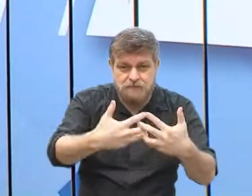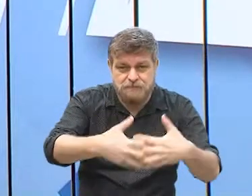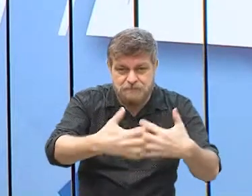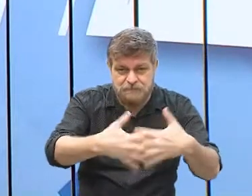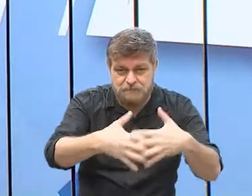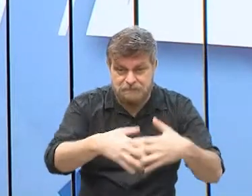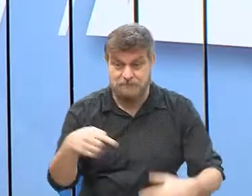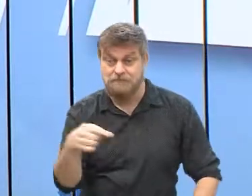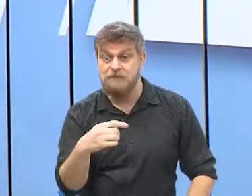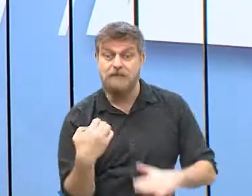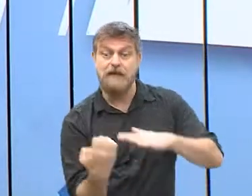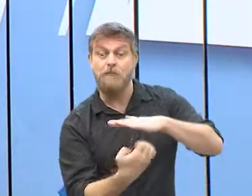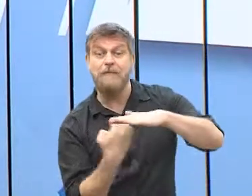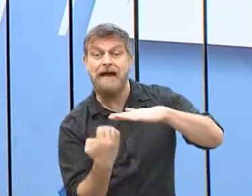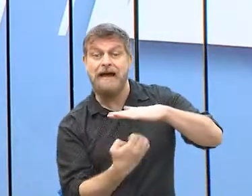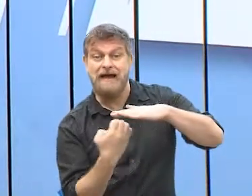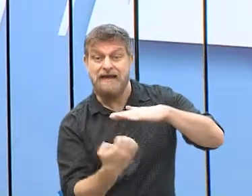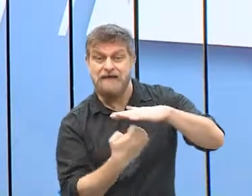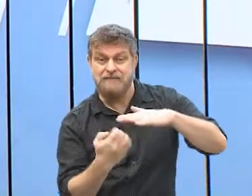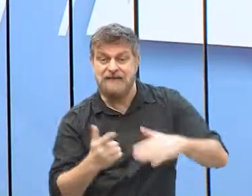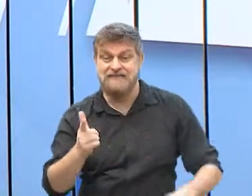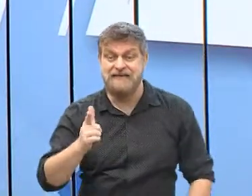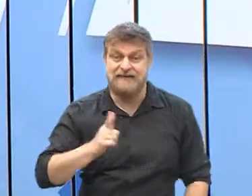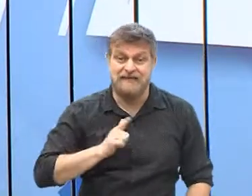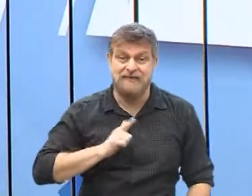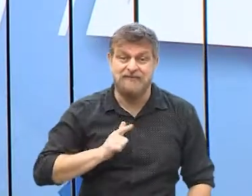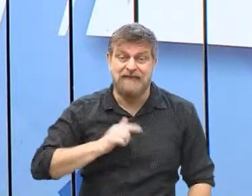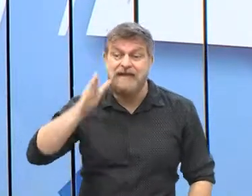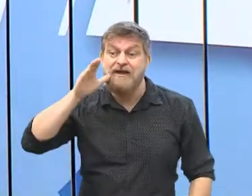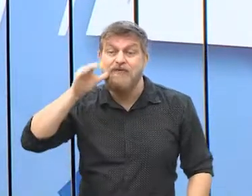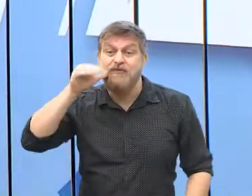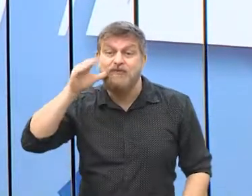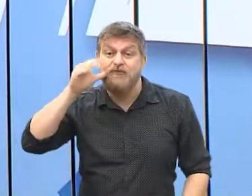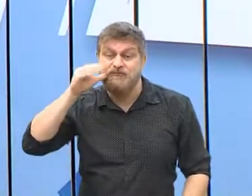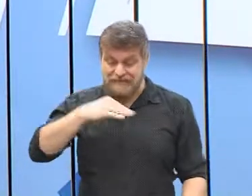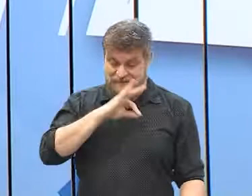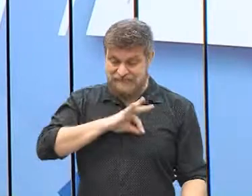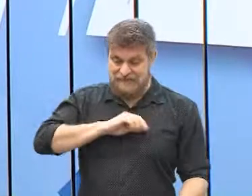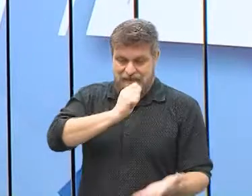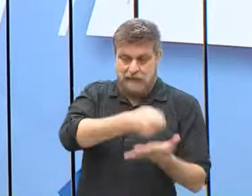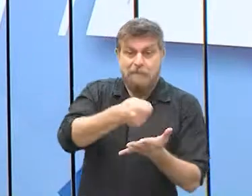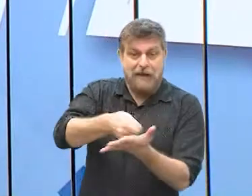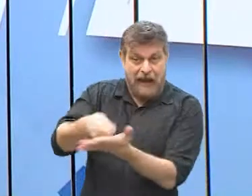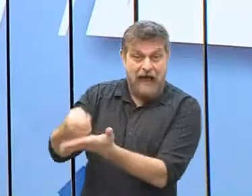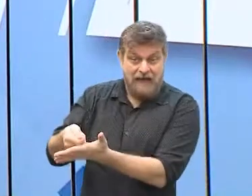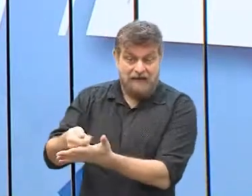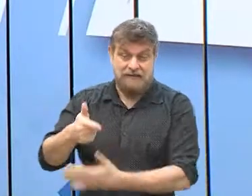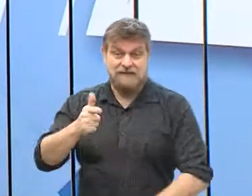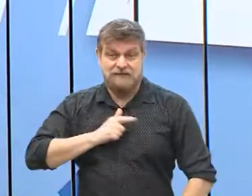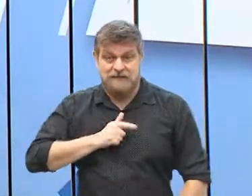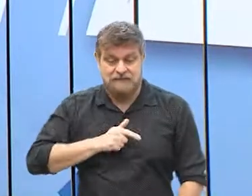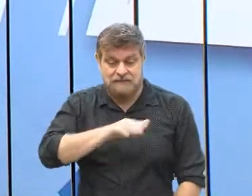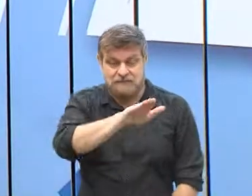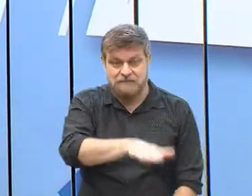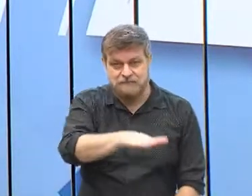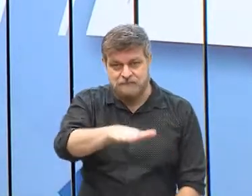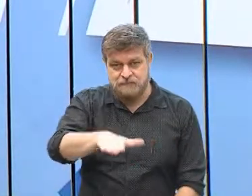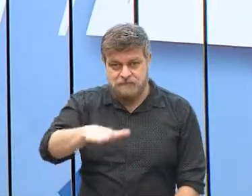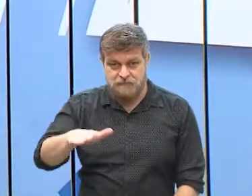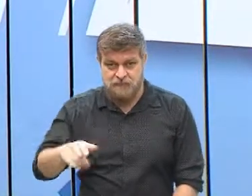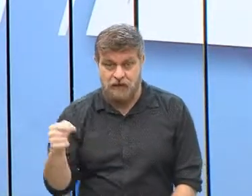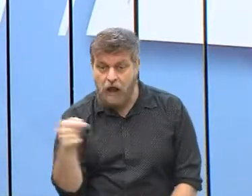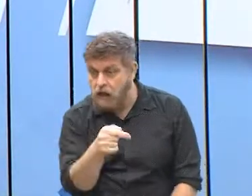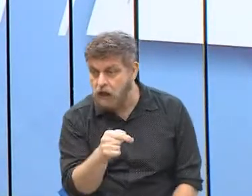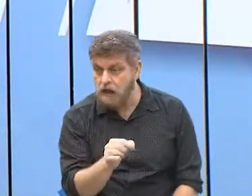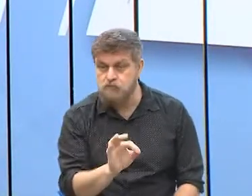são empresas e são geradoras de emprego, elas têm folha de pagamento. E como as crianças não estão ficando